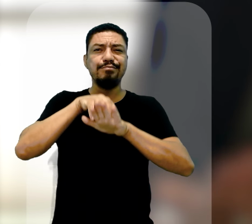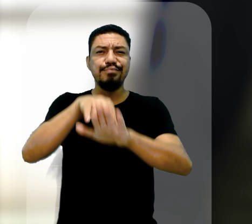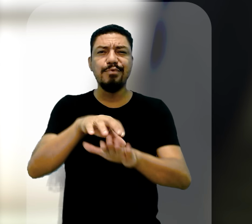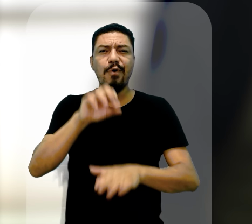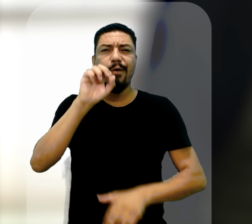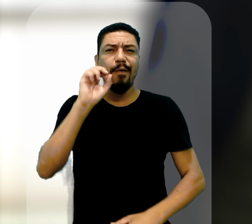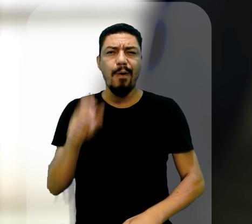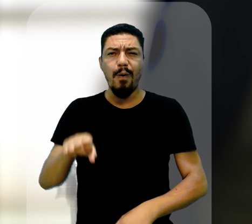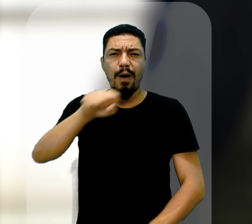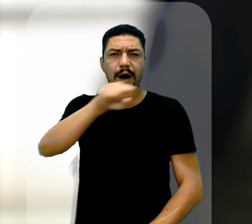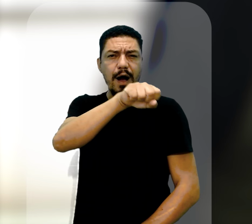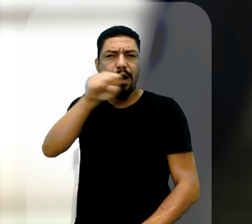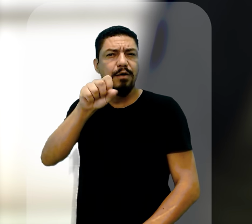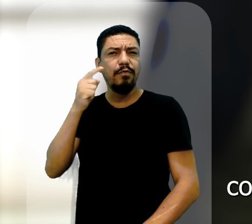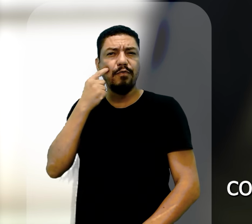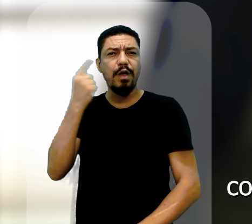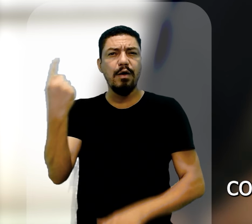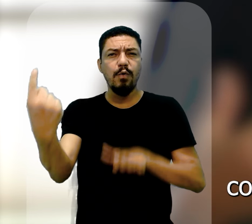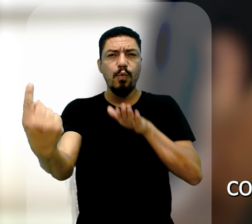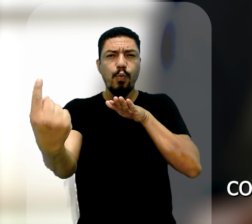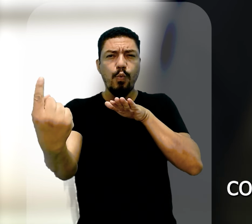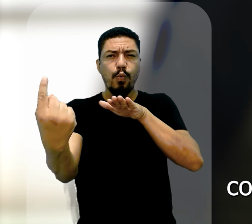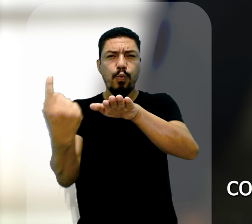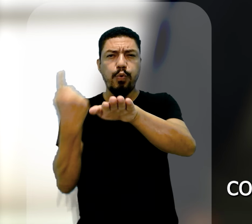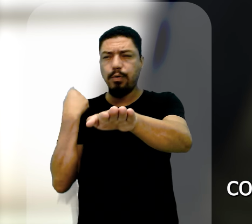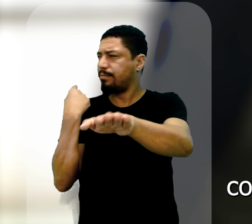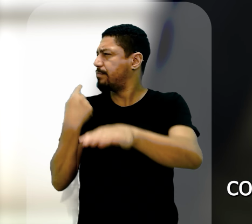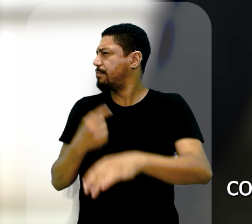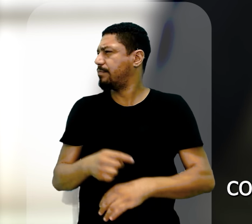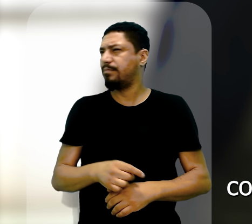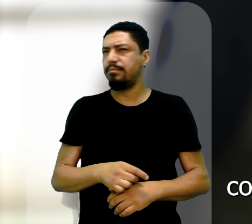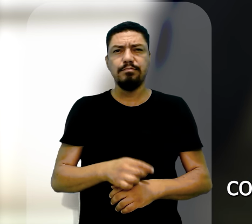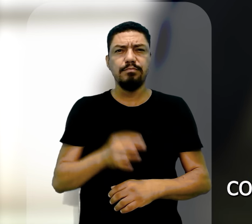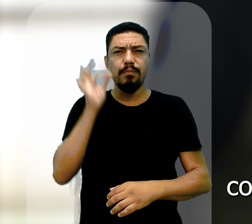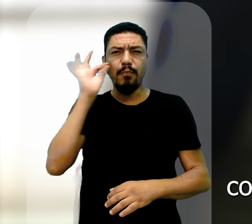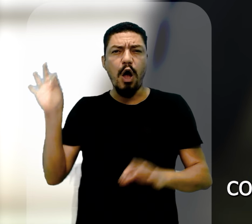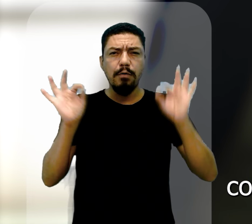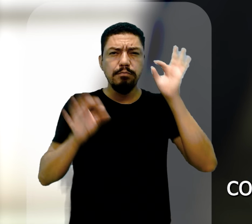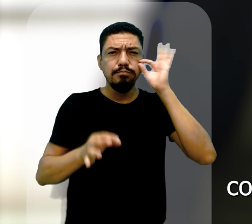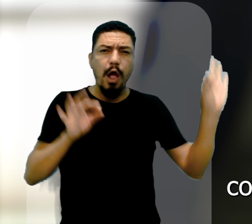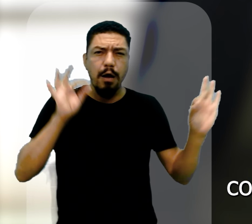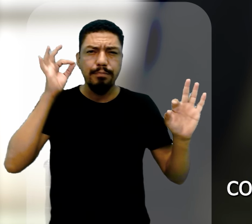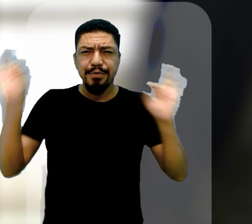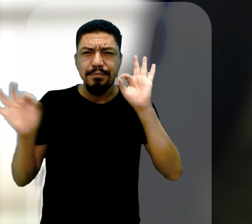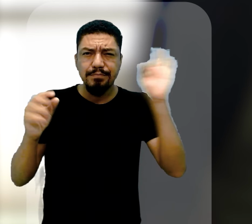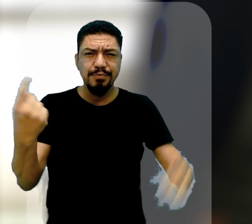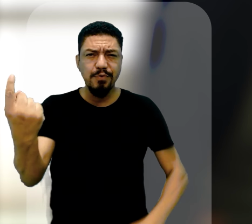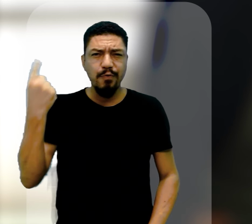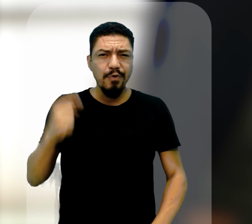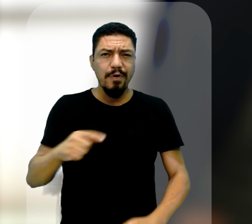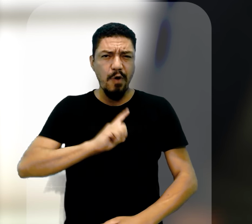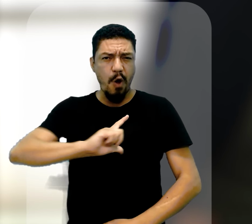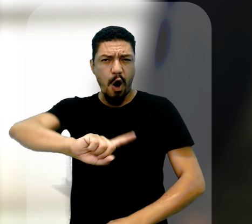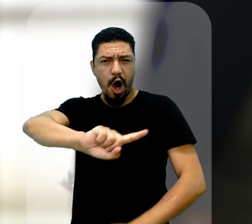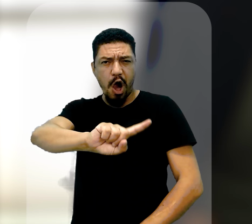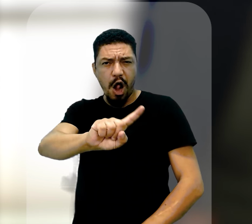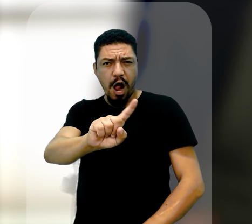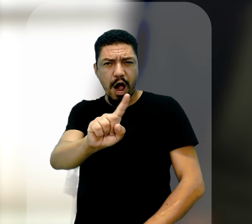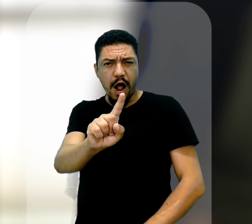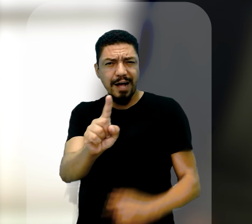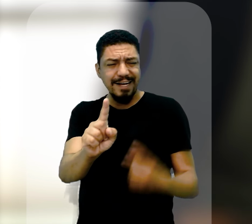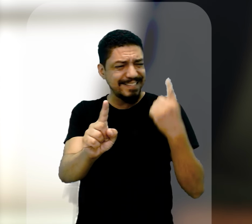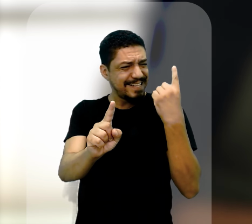muito rápido, né, com uma velocidade realmente a 100, 140, sei lá, do carro, e